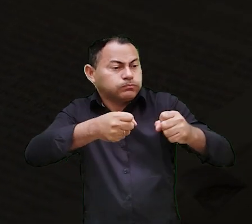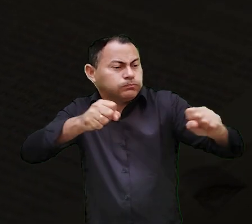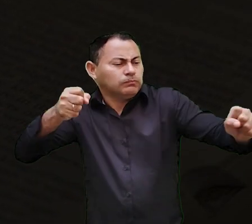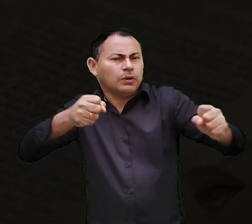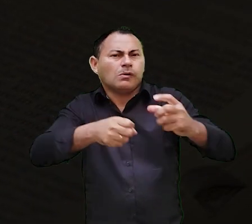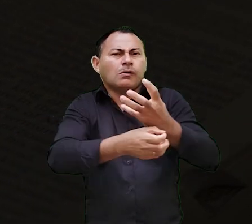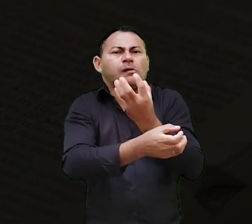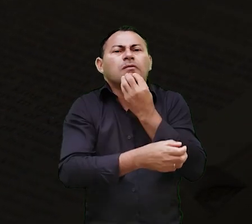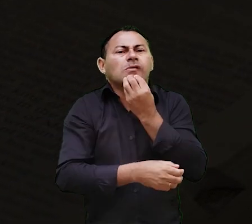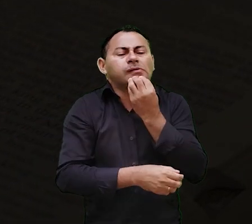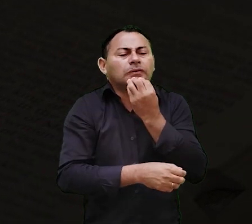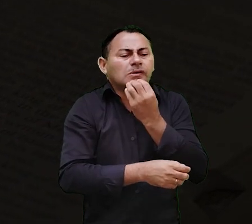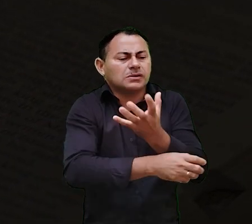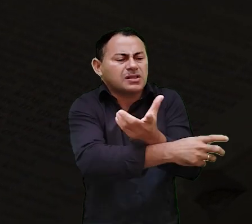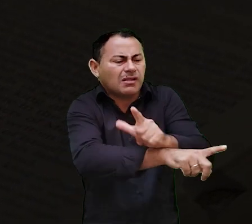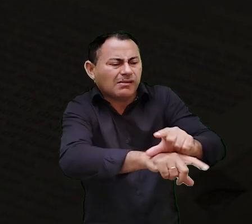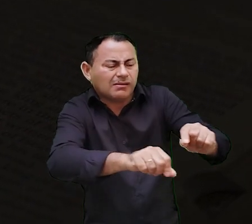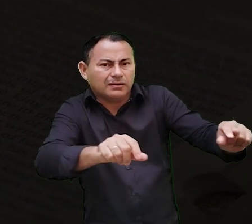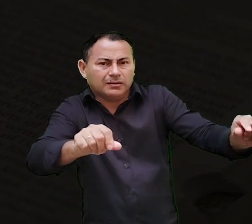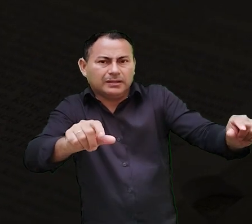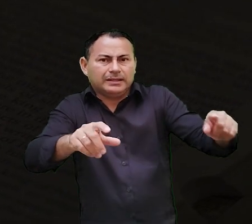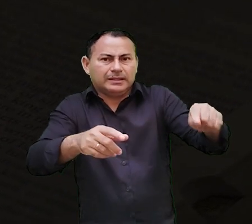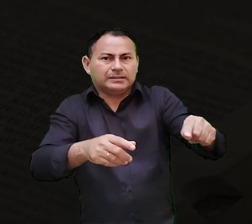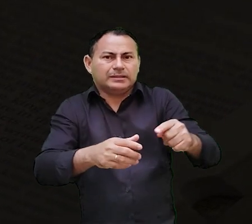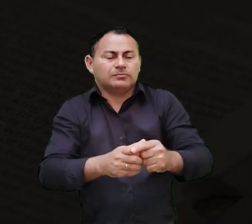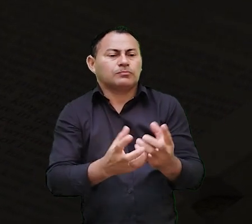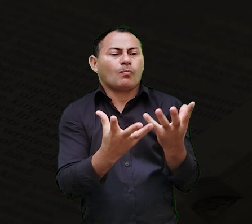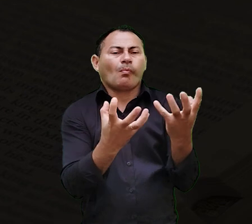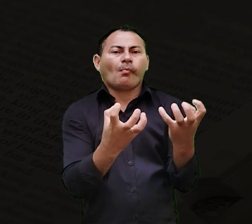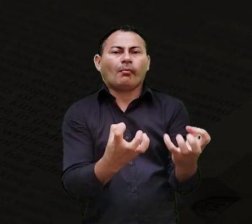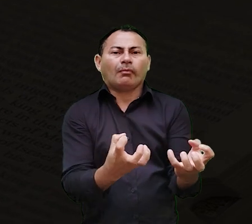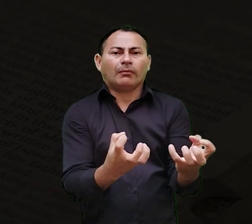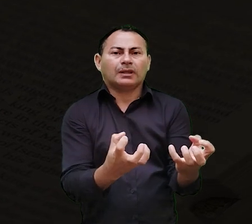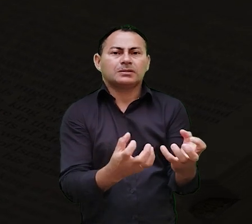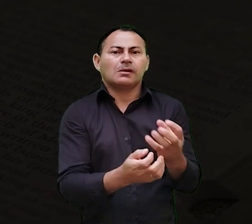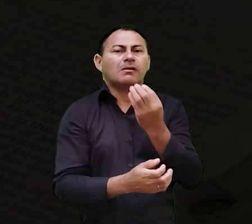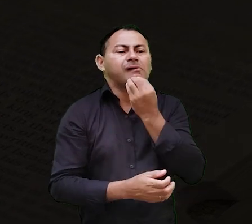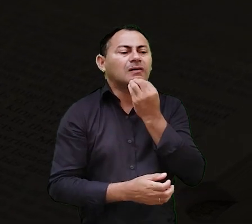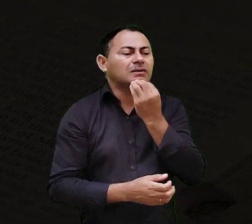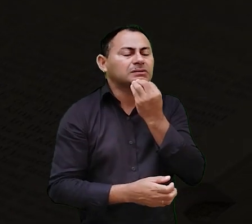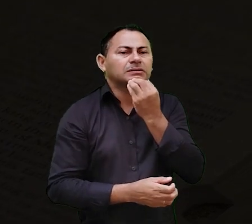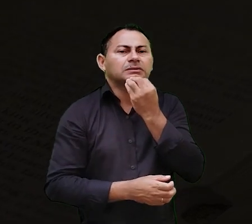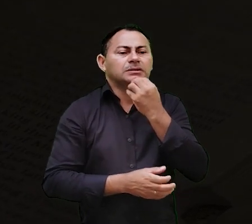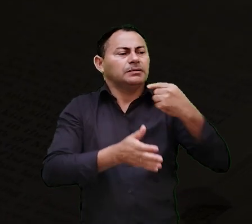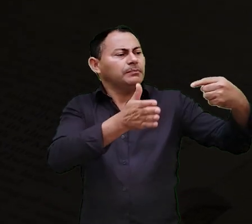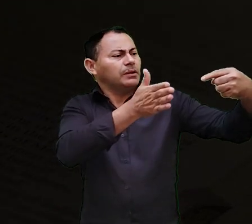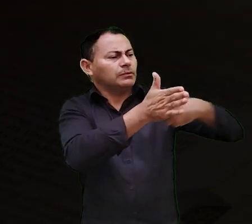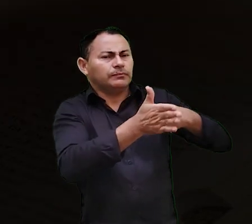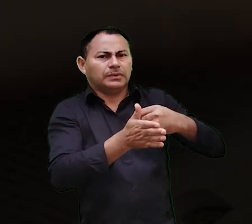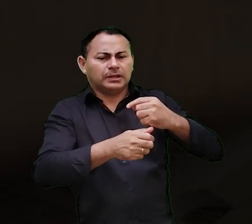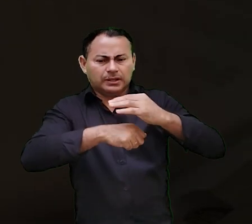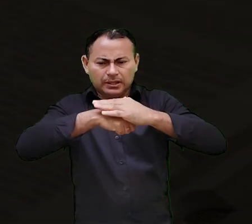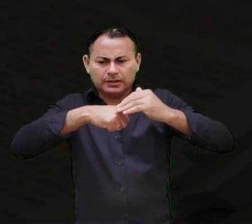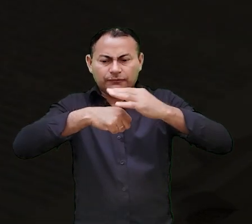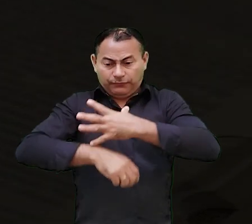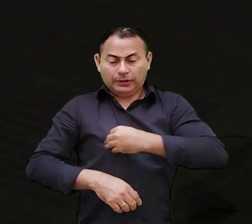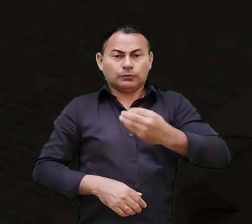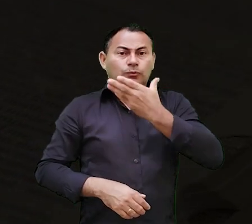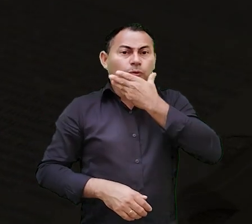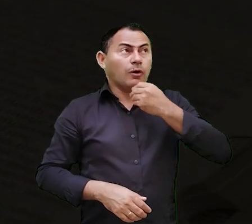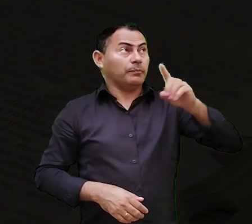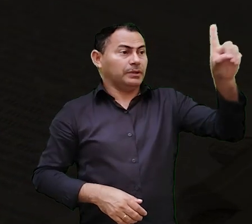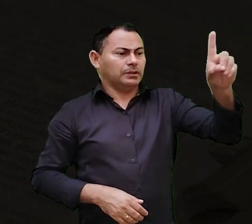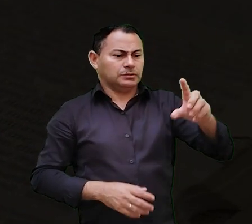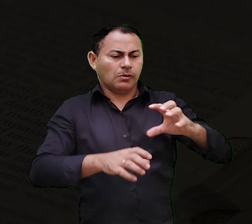era enorme o número de ossos no vale, e que os ossos estavam secos. Ele me perguntou: Filho do